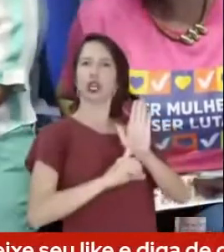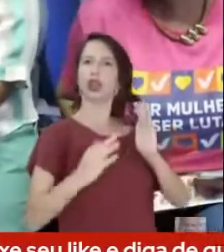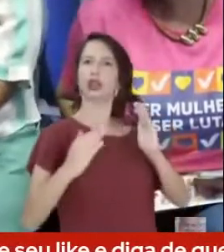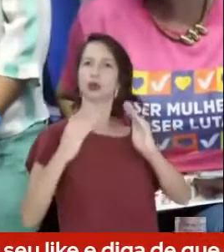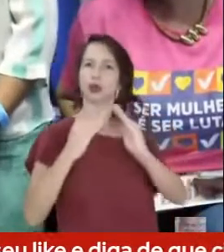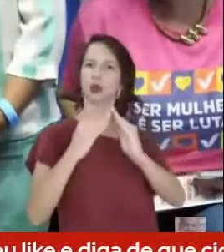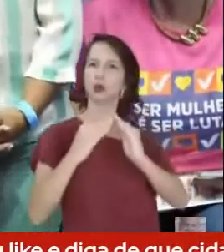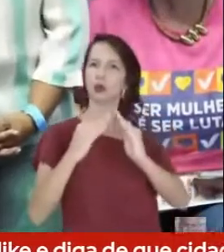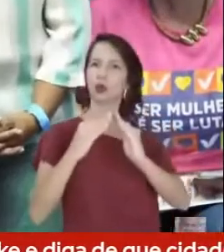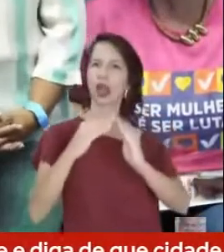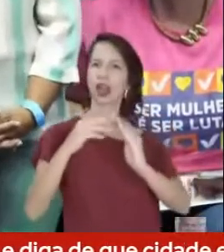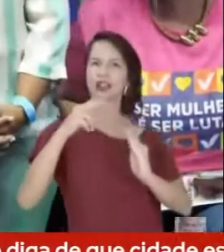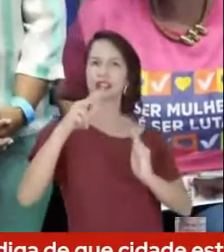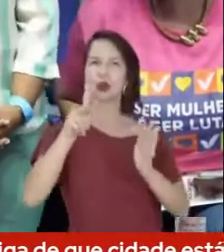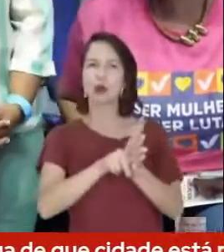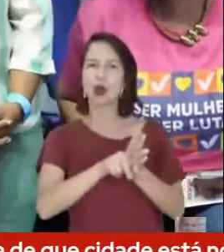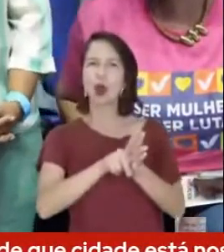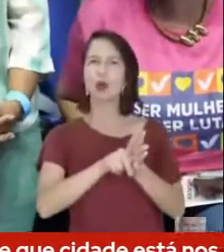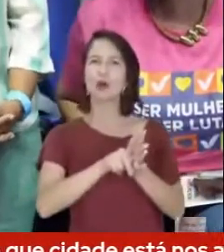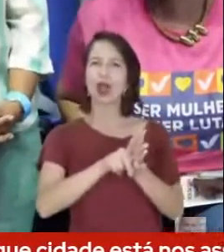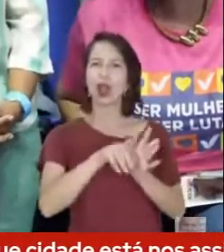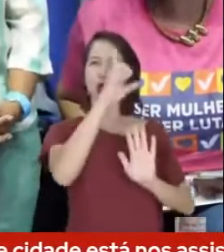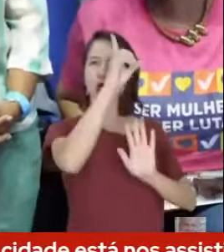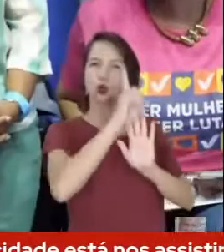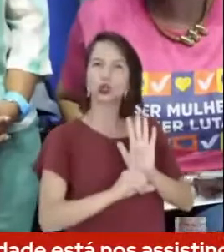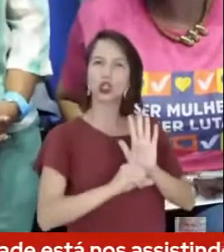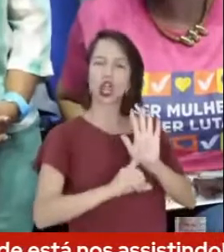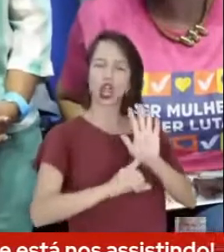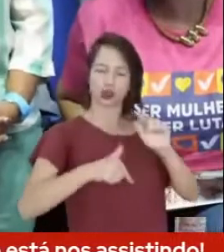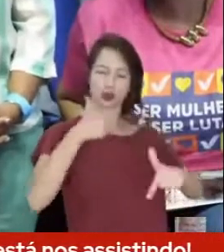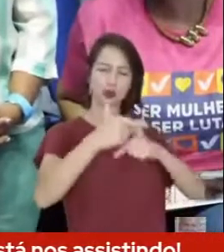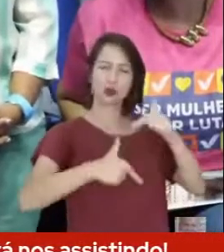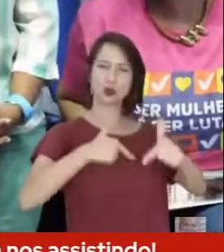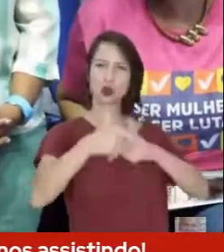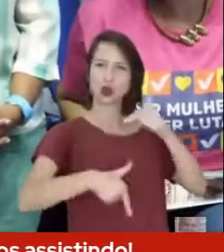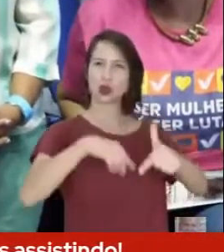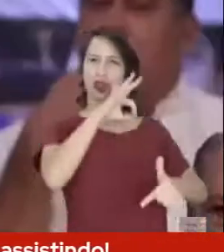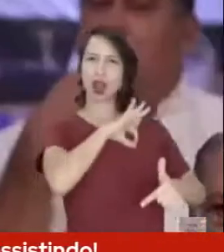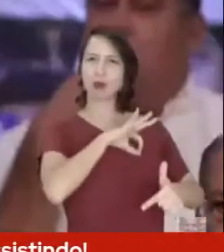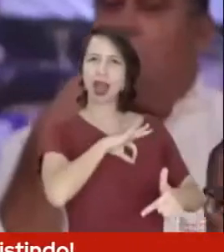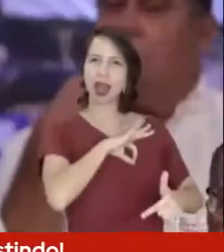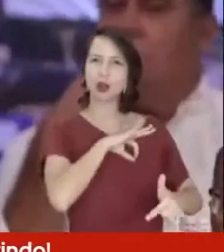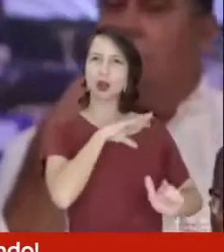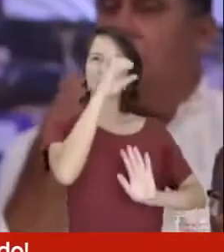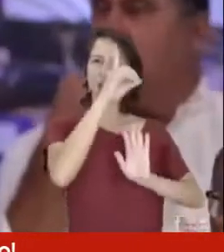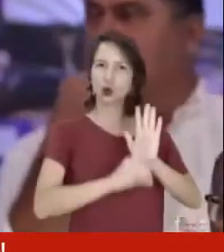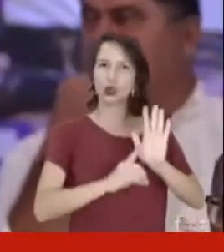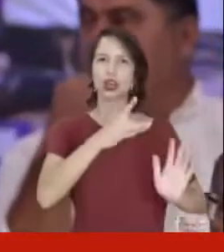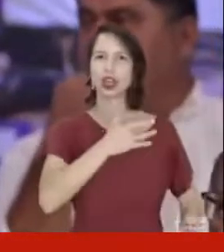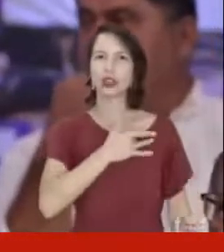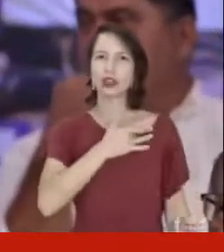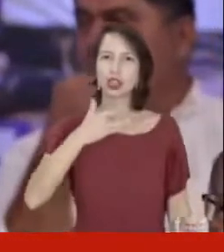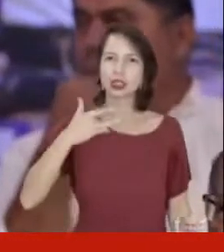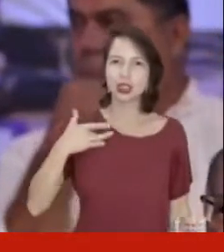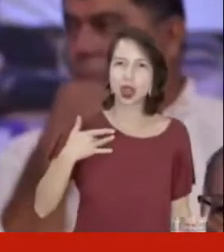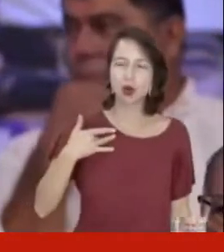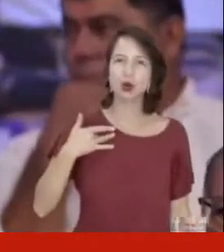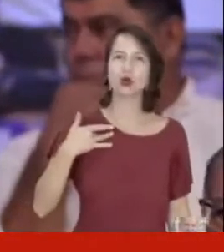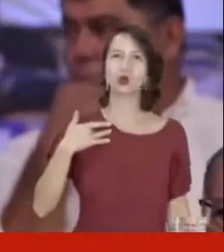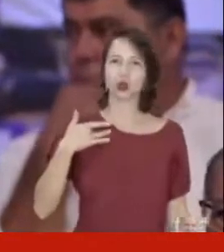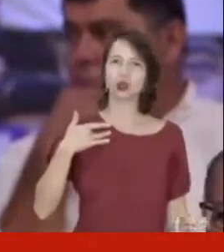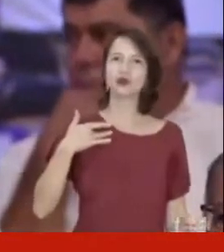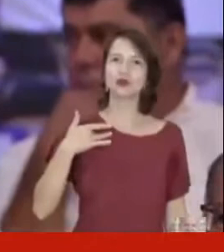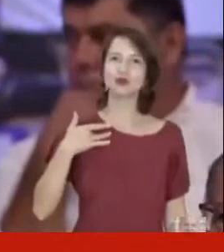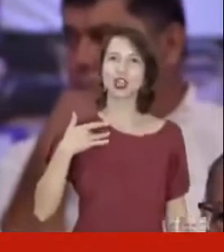o direito à escola, o direito à saúde, com Lula presidente da República. Então